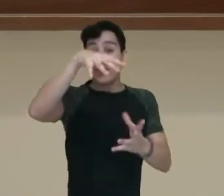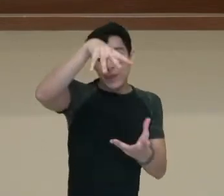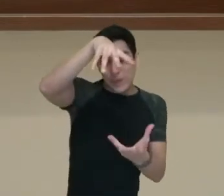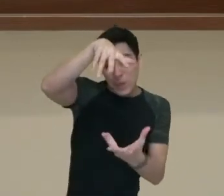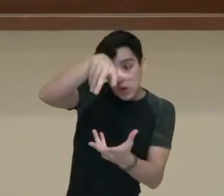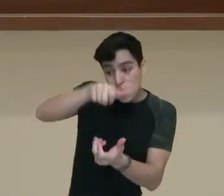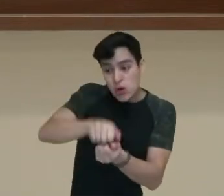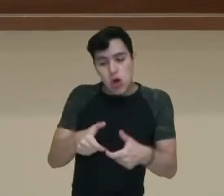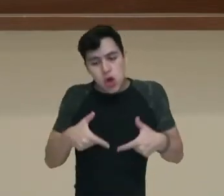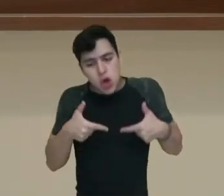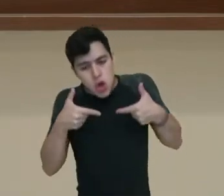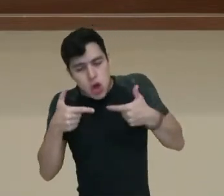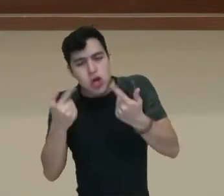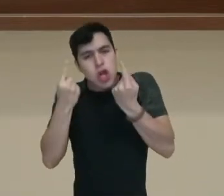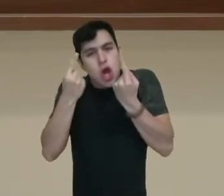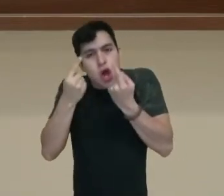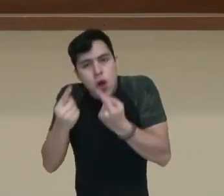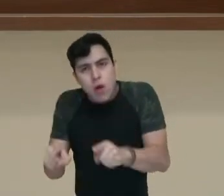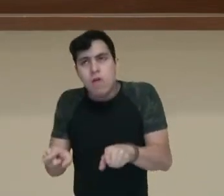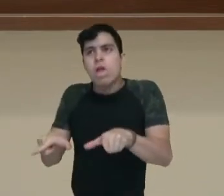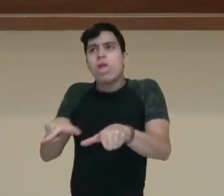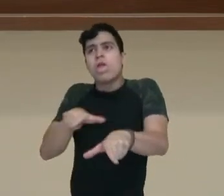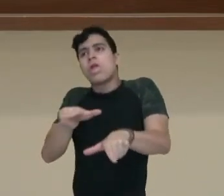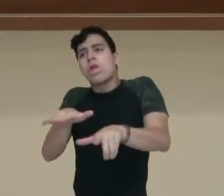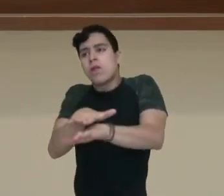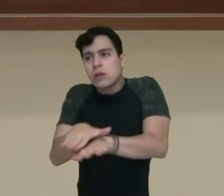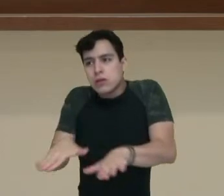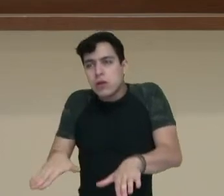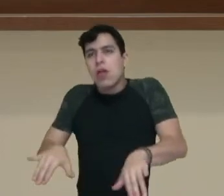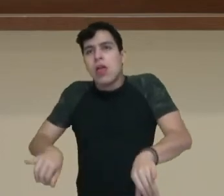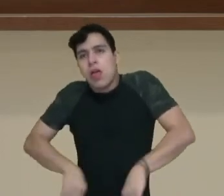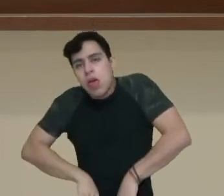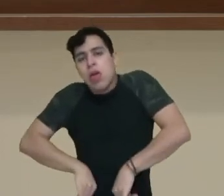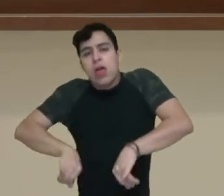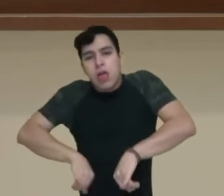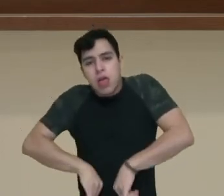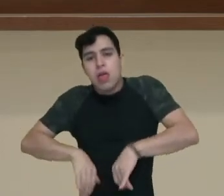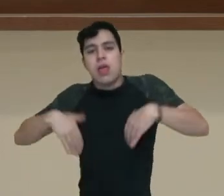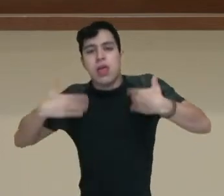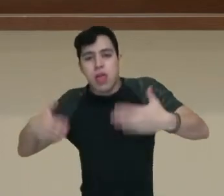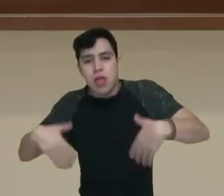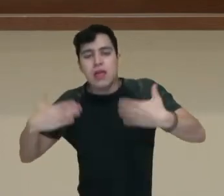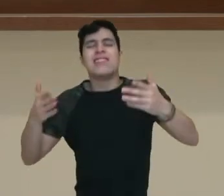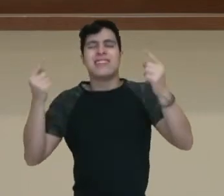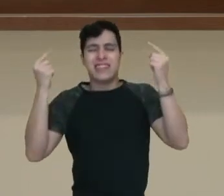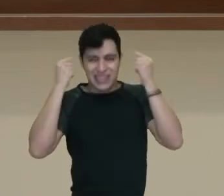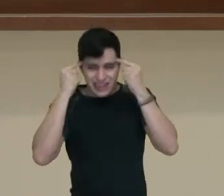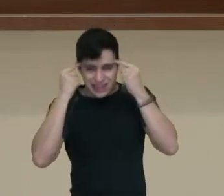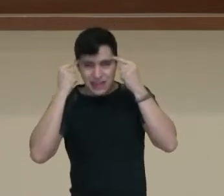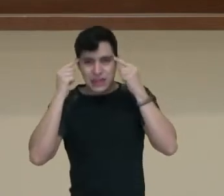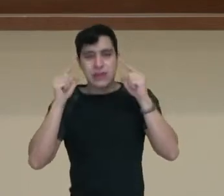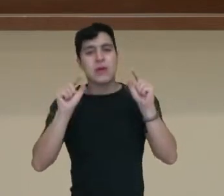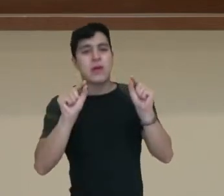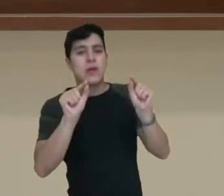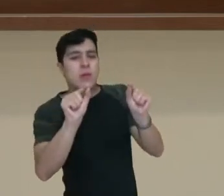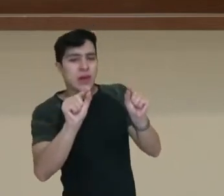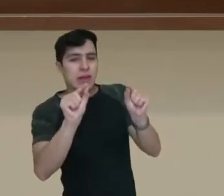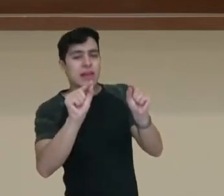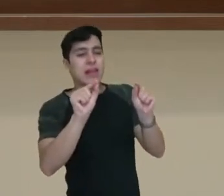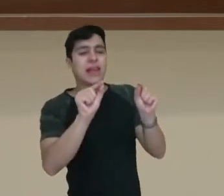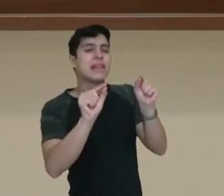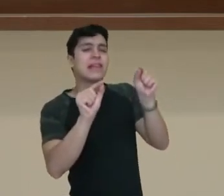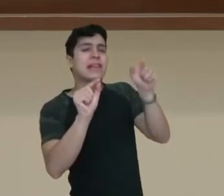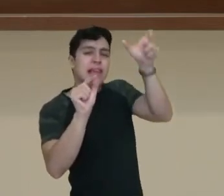do Combate ao Trabalho Infantil. Então, o que? A prefeitura, o quem? Governo do Paraíso